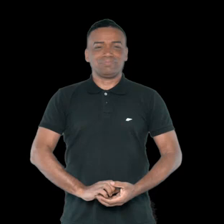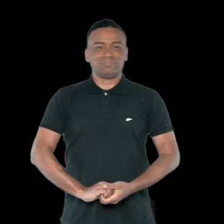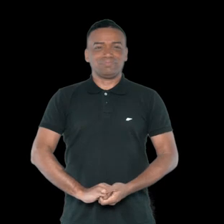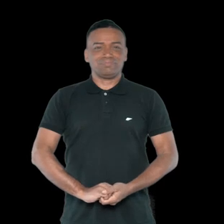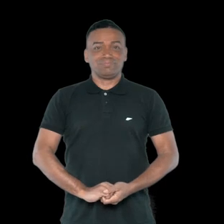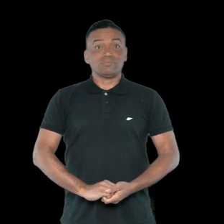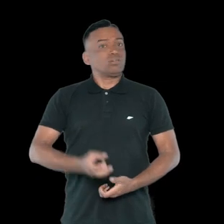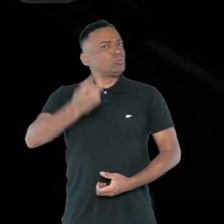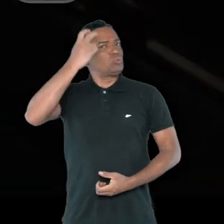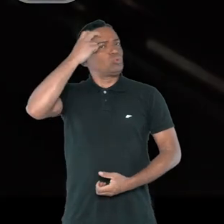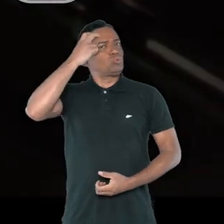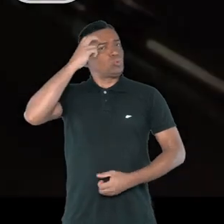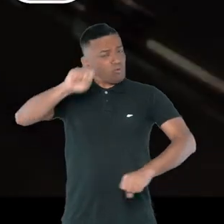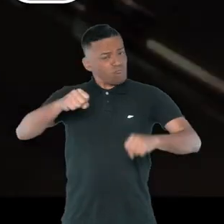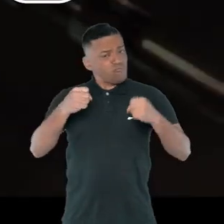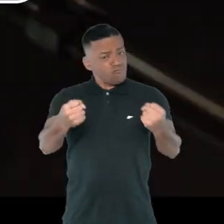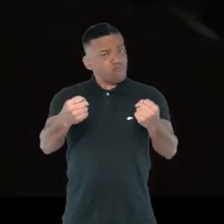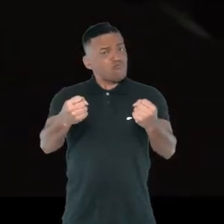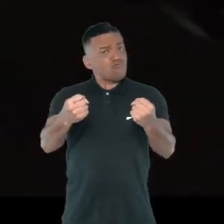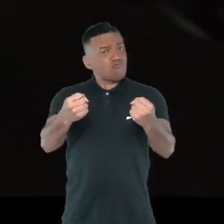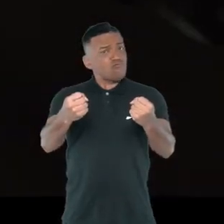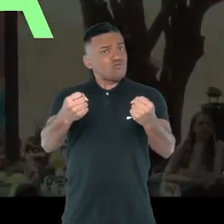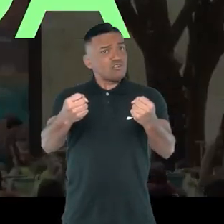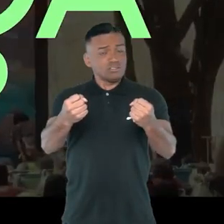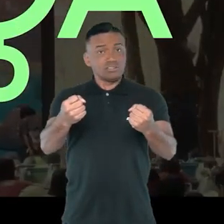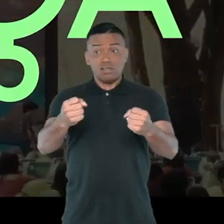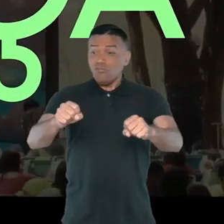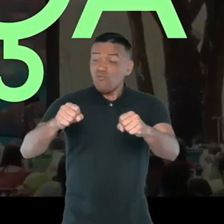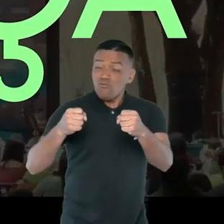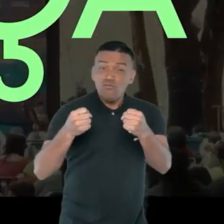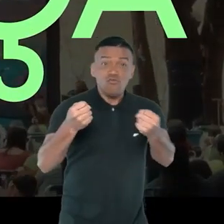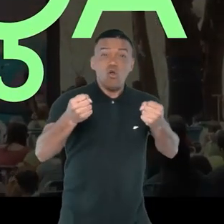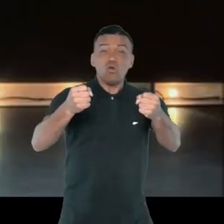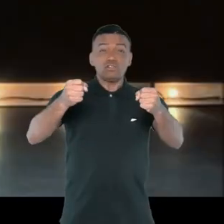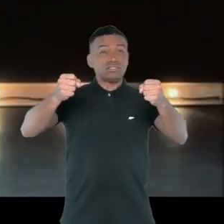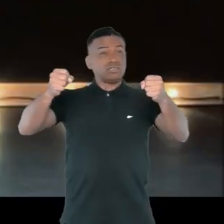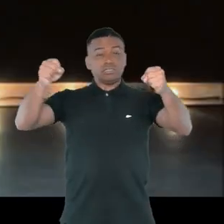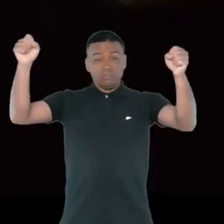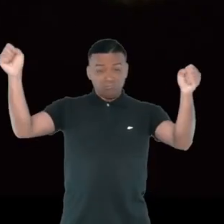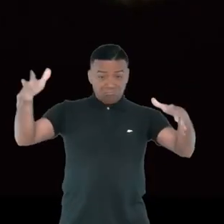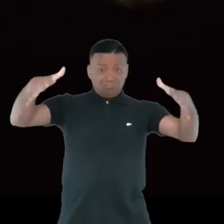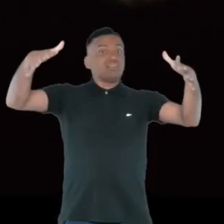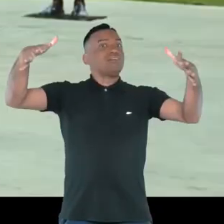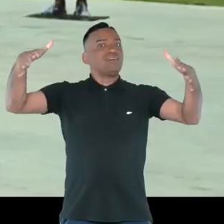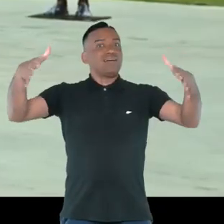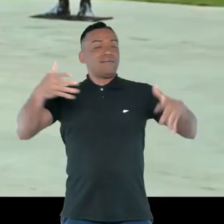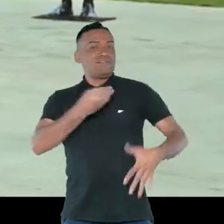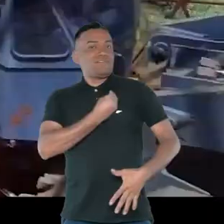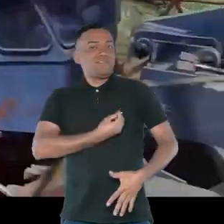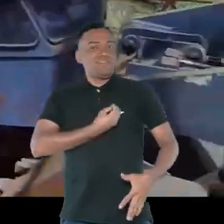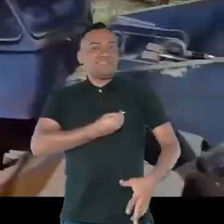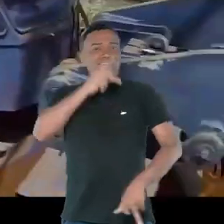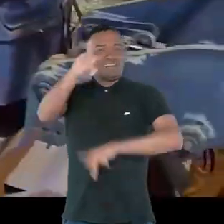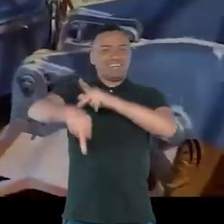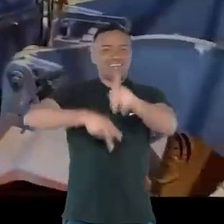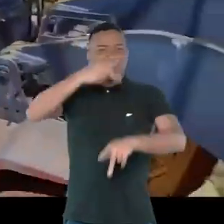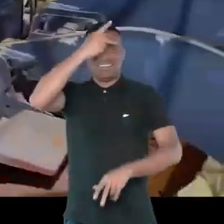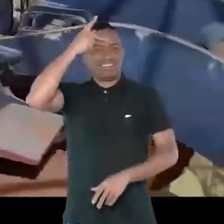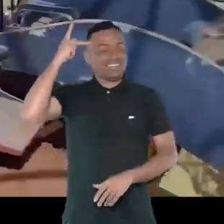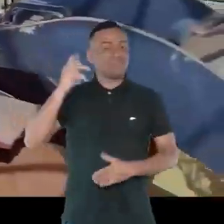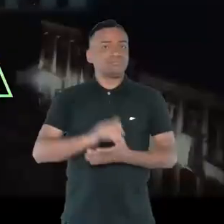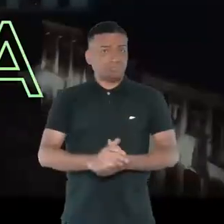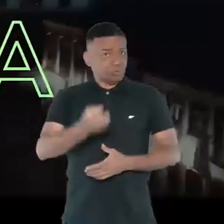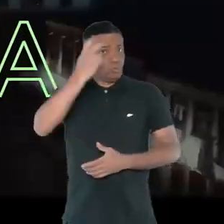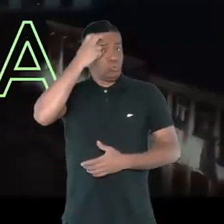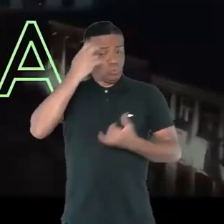O vídeo institucional da CEMIG, patrocinadora do evento, mostra diversos eventos culturais, como peças de teatro, eventos e apresentações